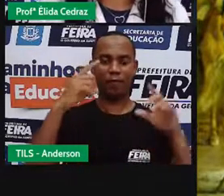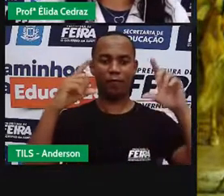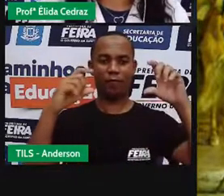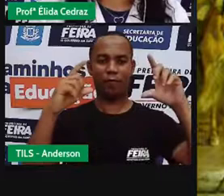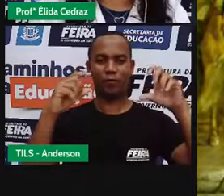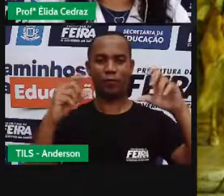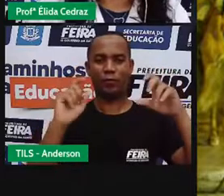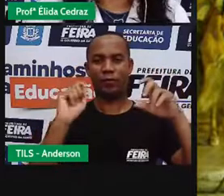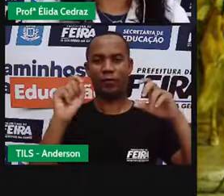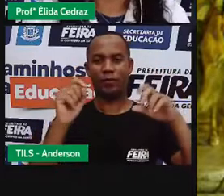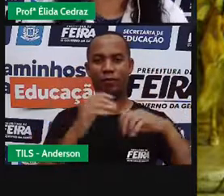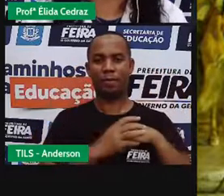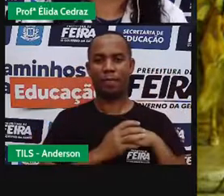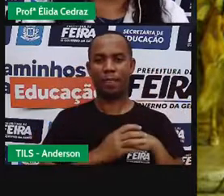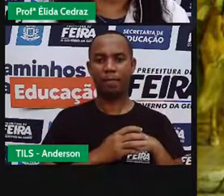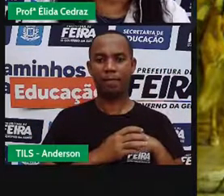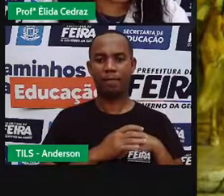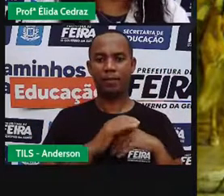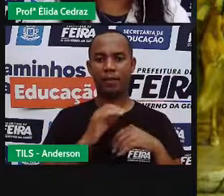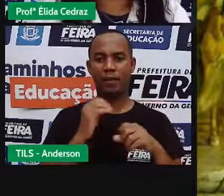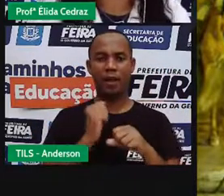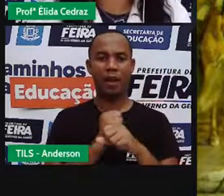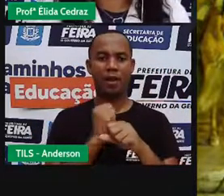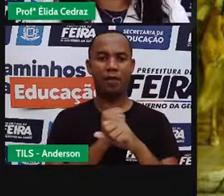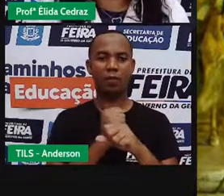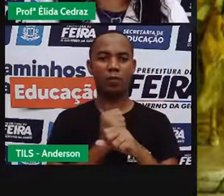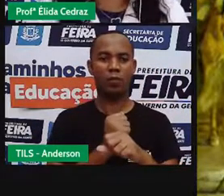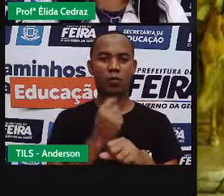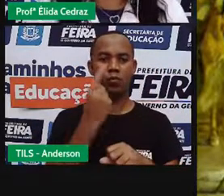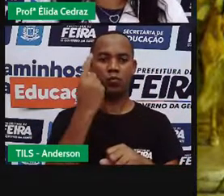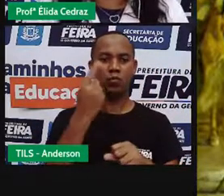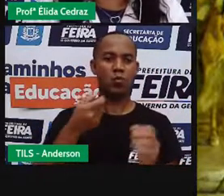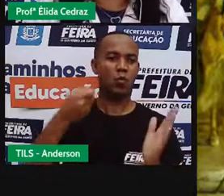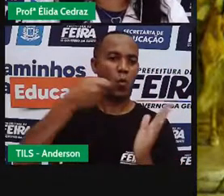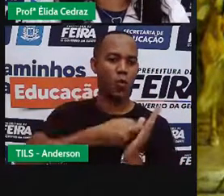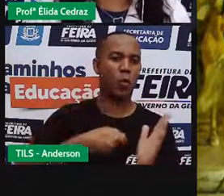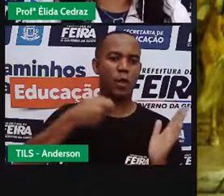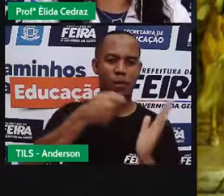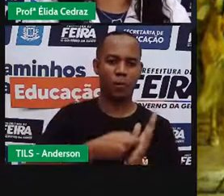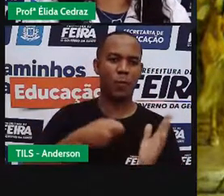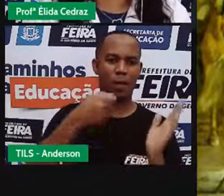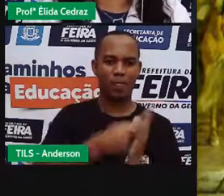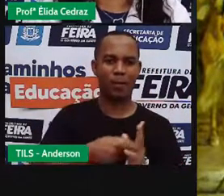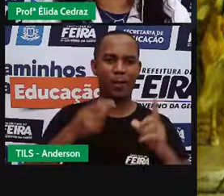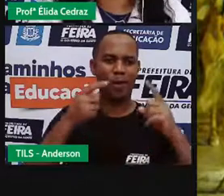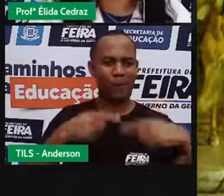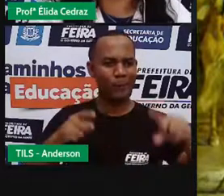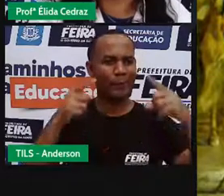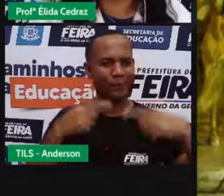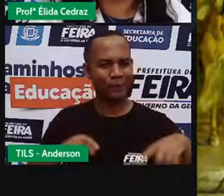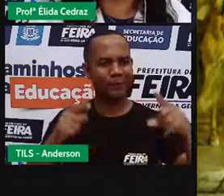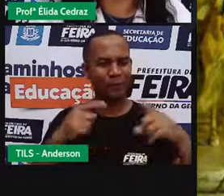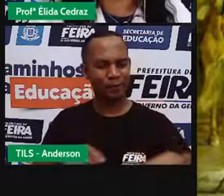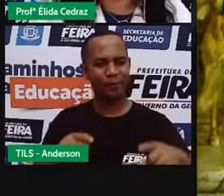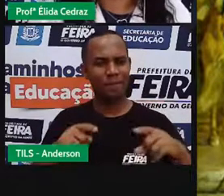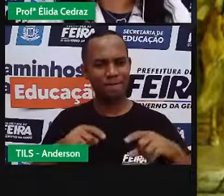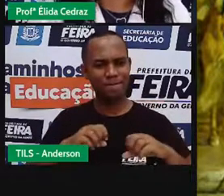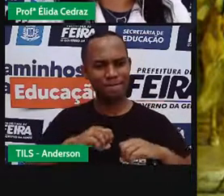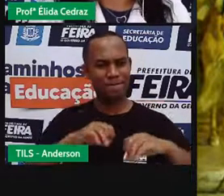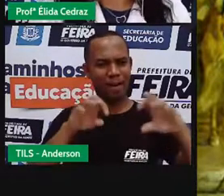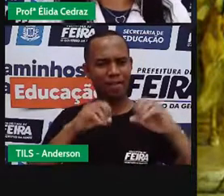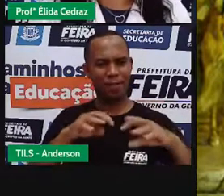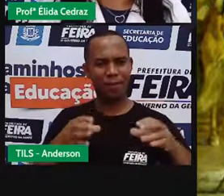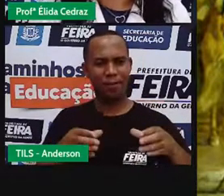até essa, foi quase um ano de lutas e de guerras para tentar expulsar